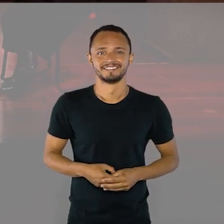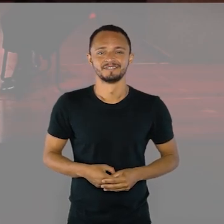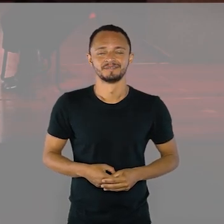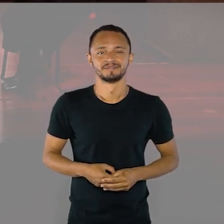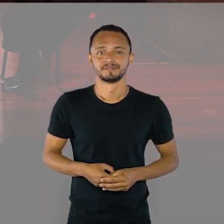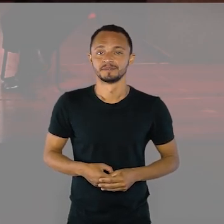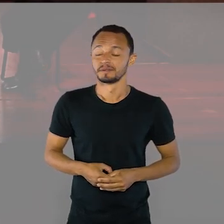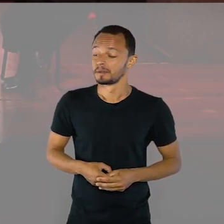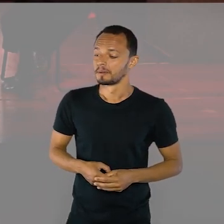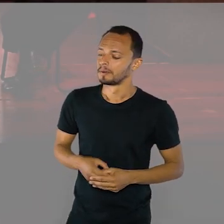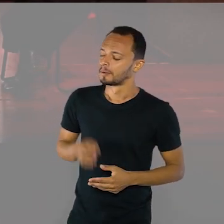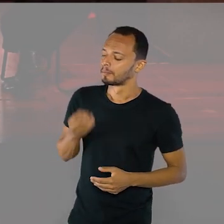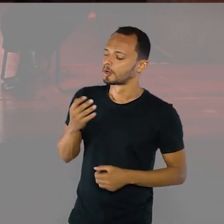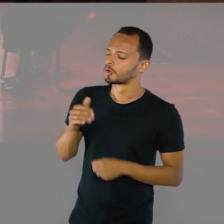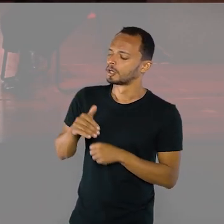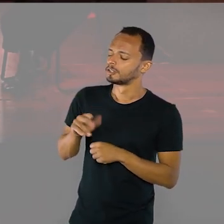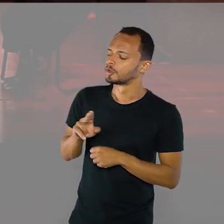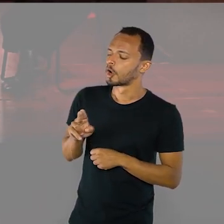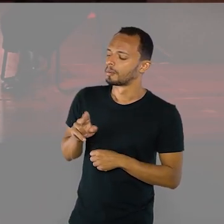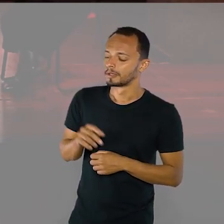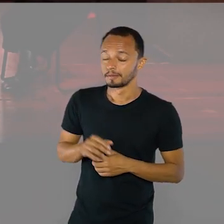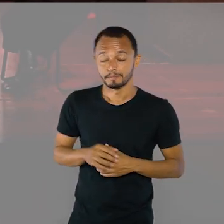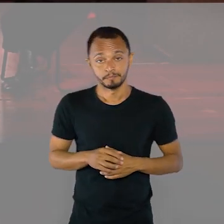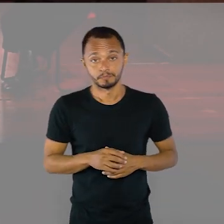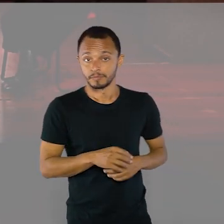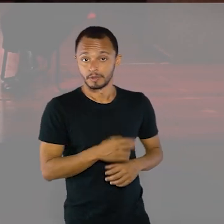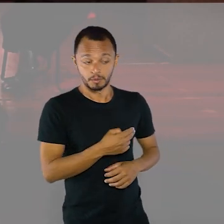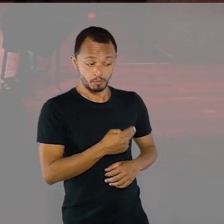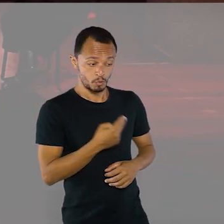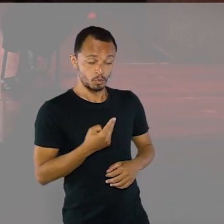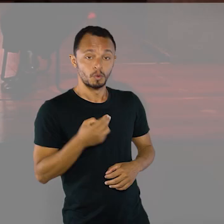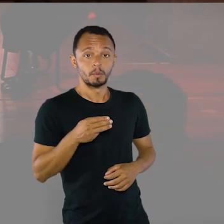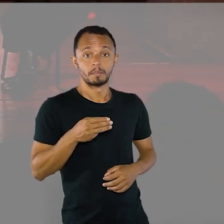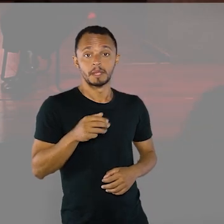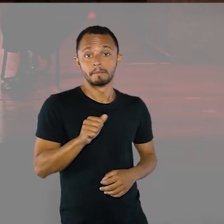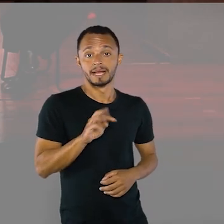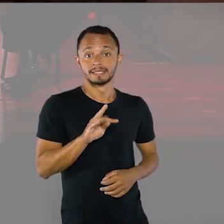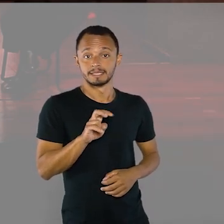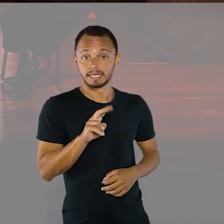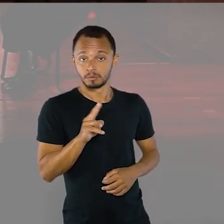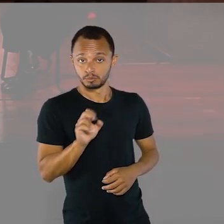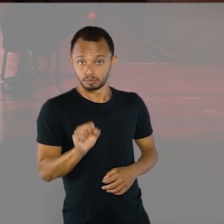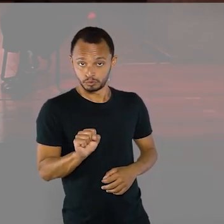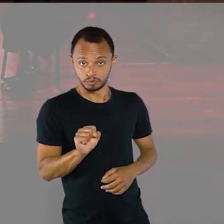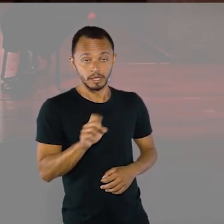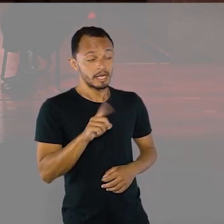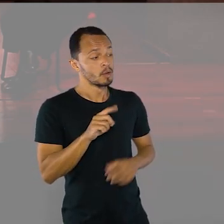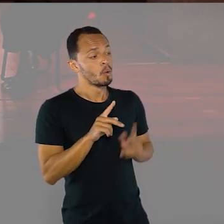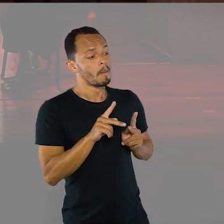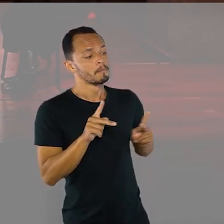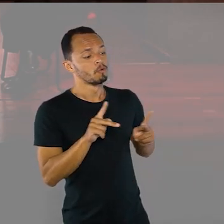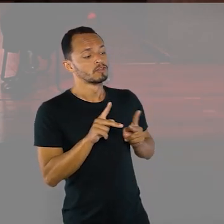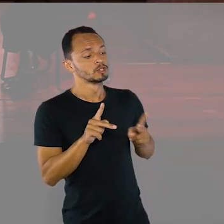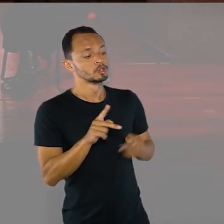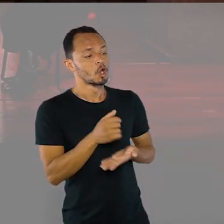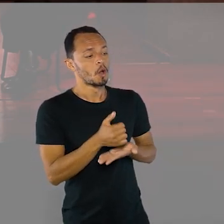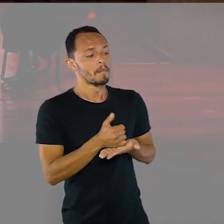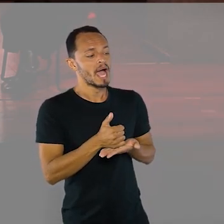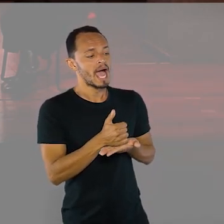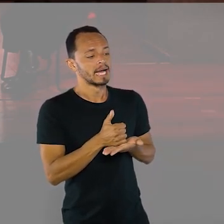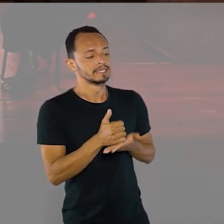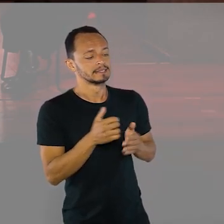Boa noite, como é que você chama? Boa noite, meu nome é Matheus. Eu sou professor na educação básica, nos